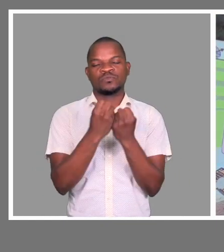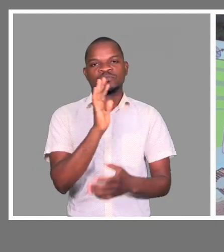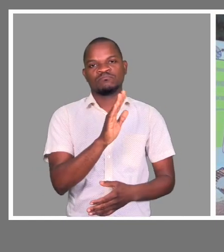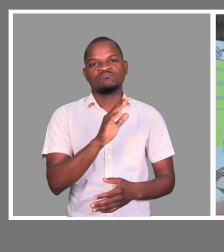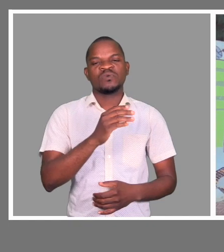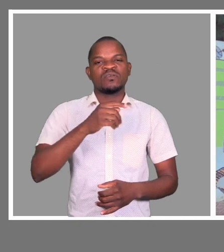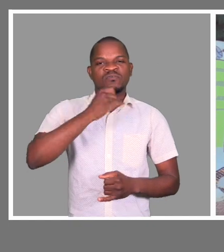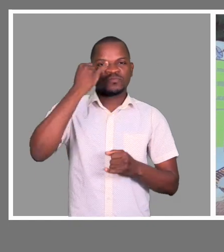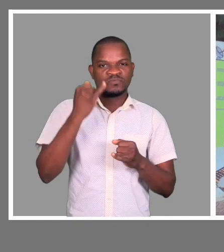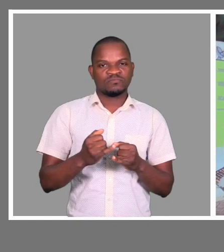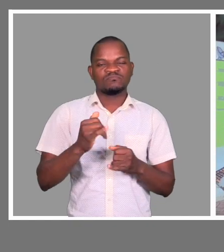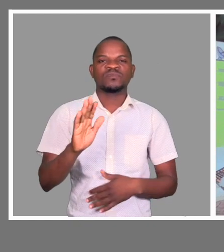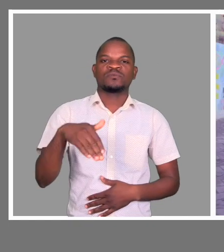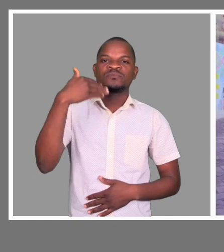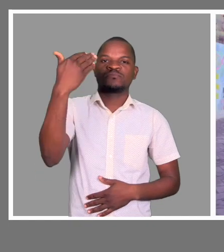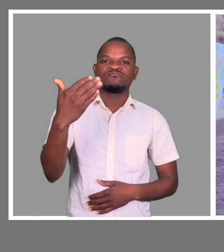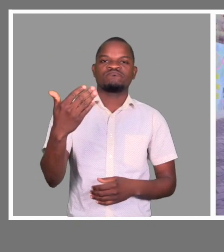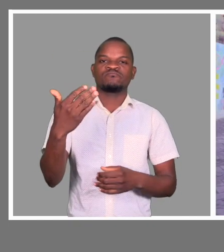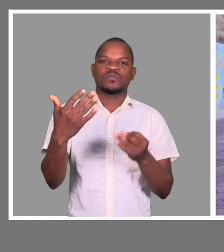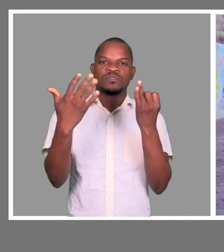daqui a sete dias e até lá.